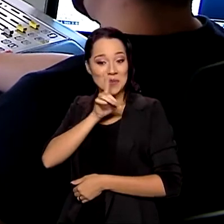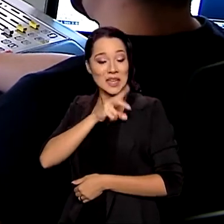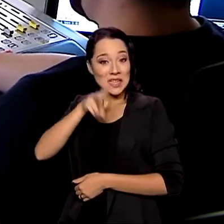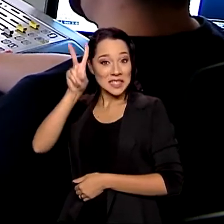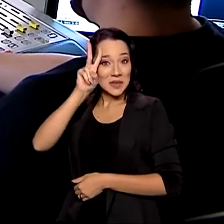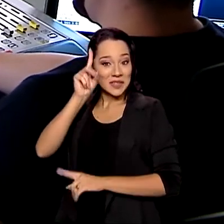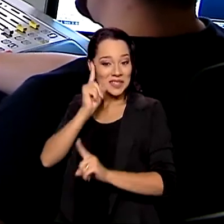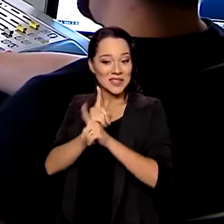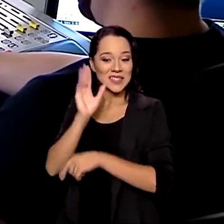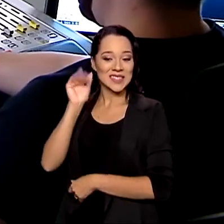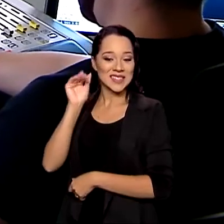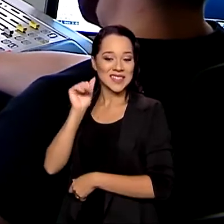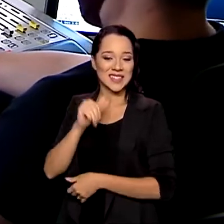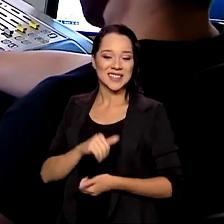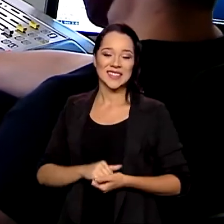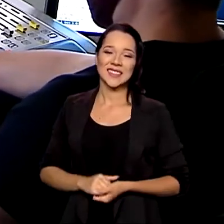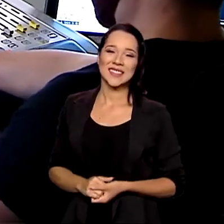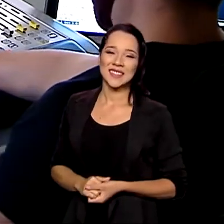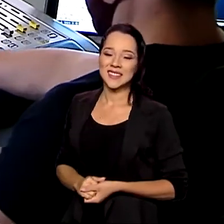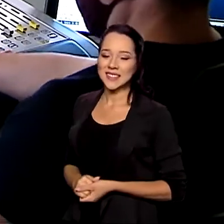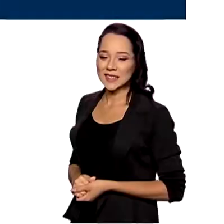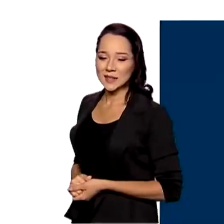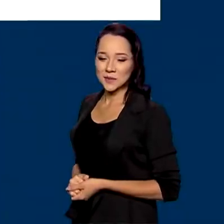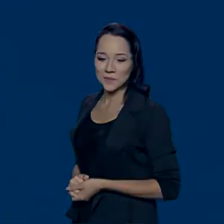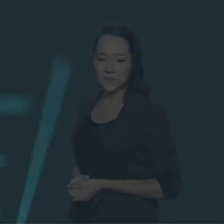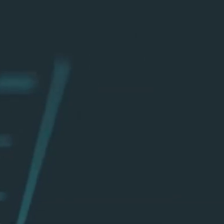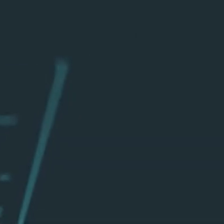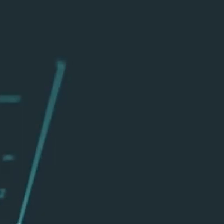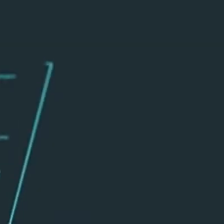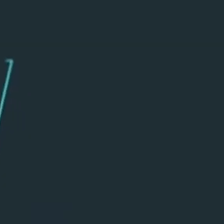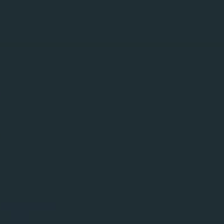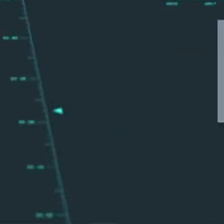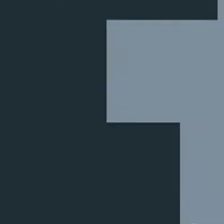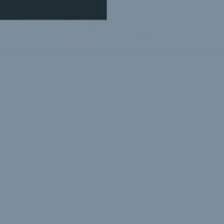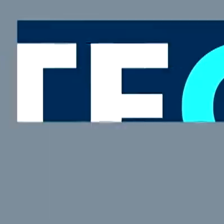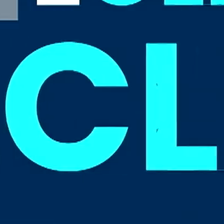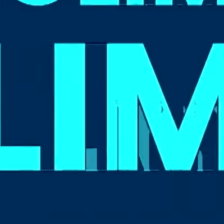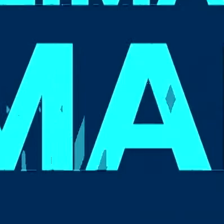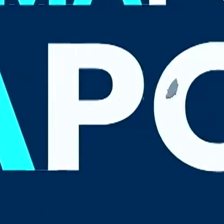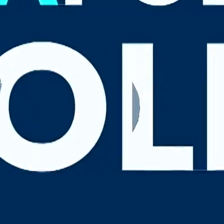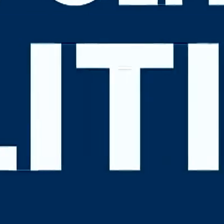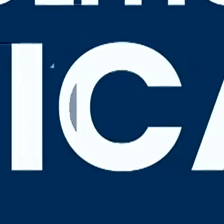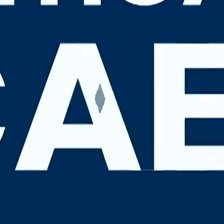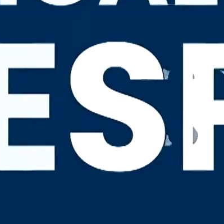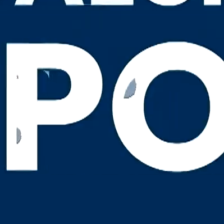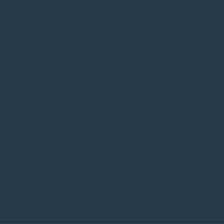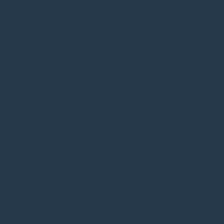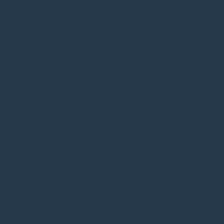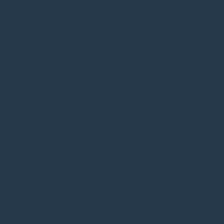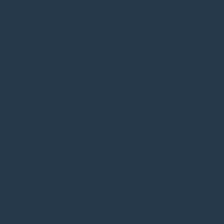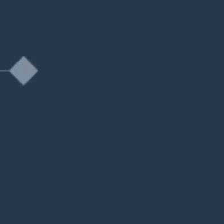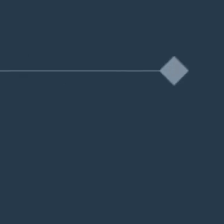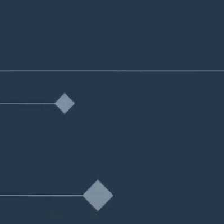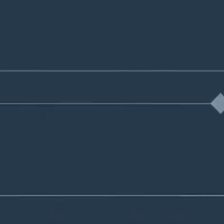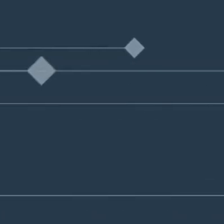a gente se encontra, até lá, tchau, tchau. Até mais. Repórter Nacional.